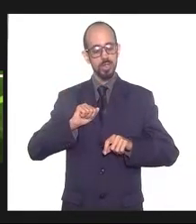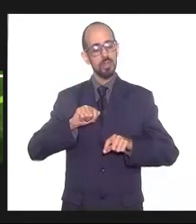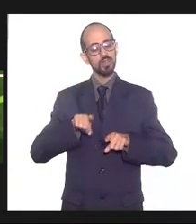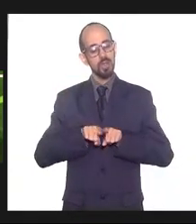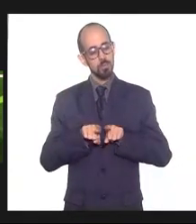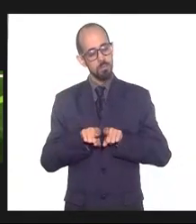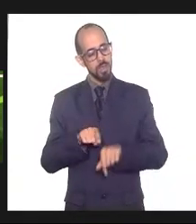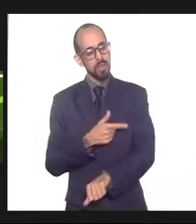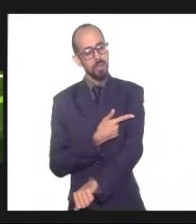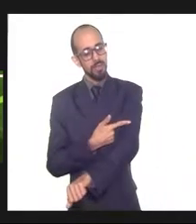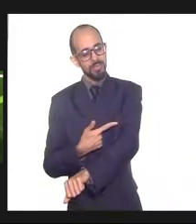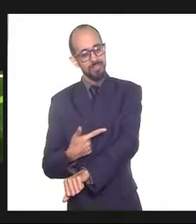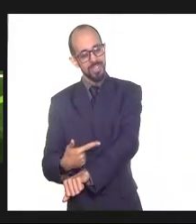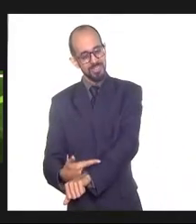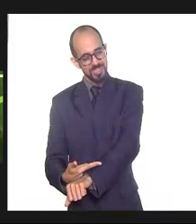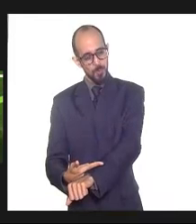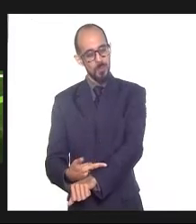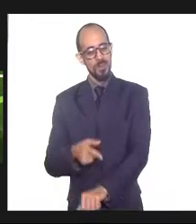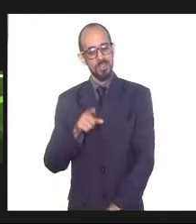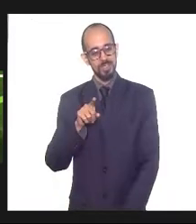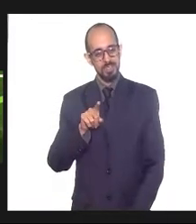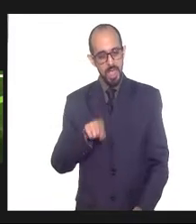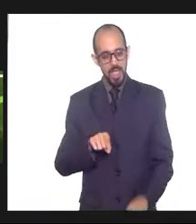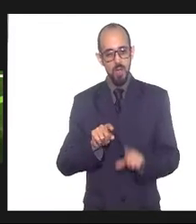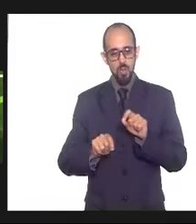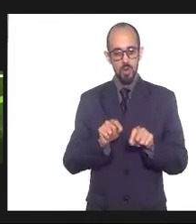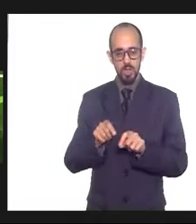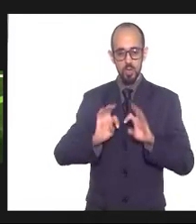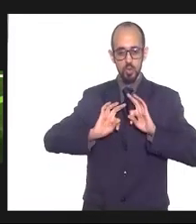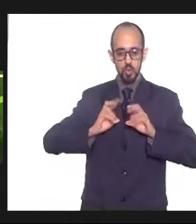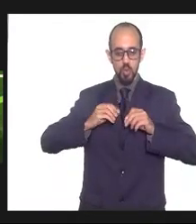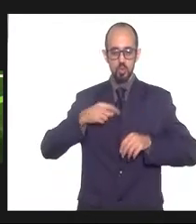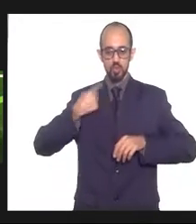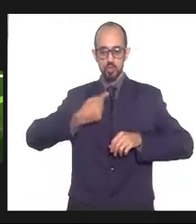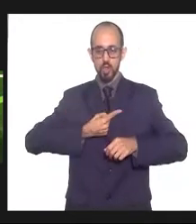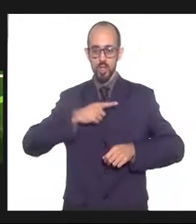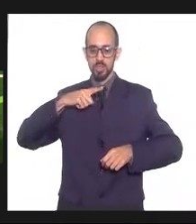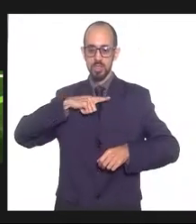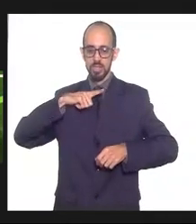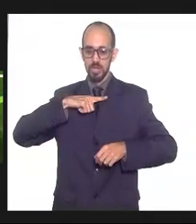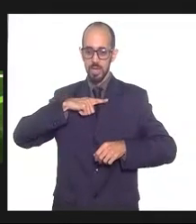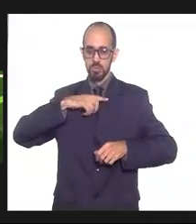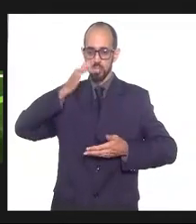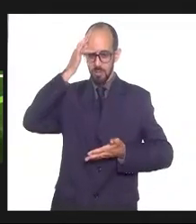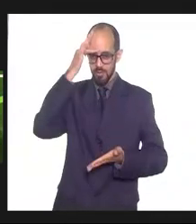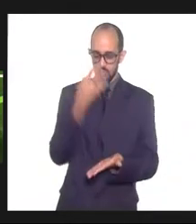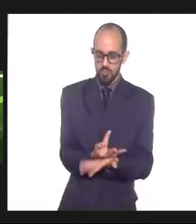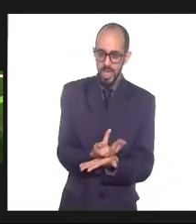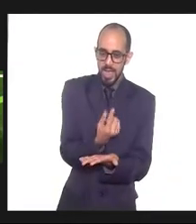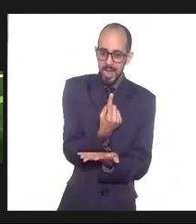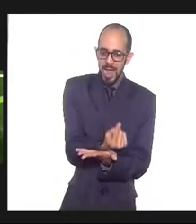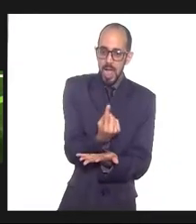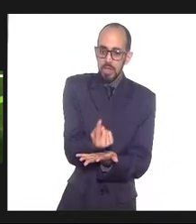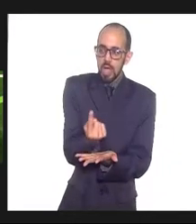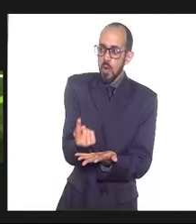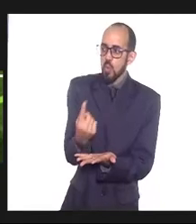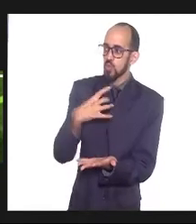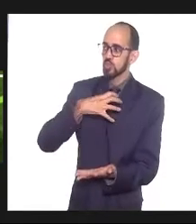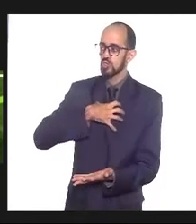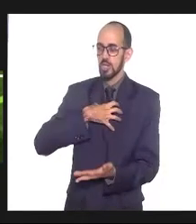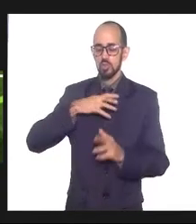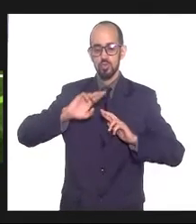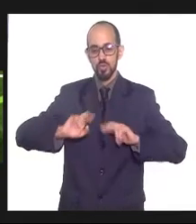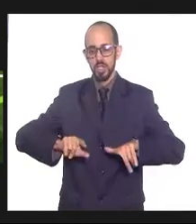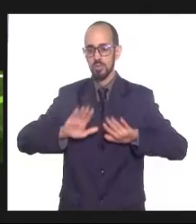gentileza. Então, todos nós temos, professamos uma fé, cada um do seu jeito, mas não nos